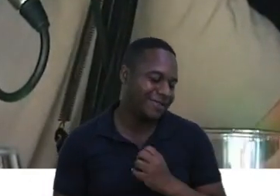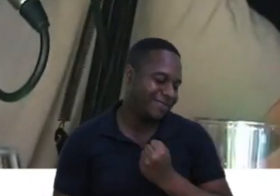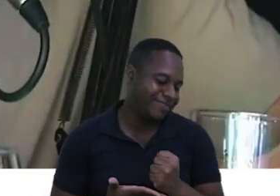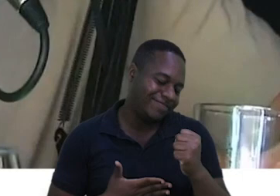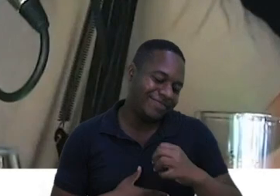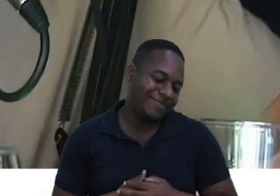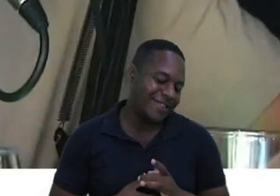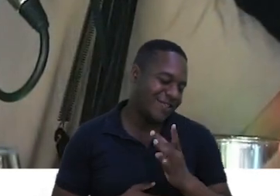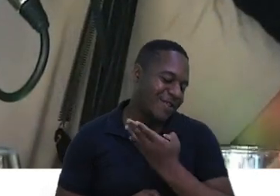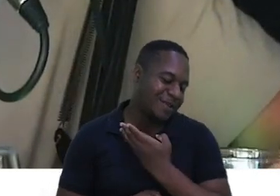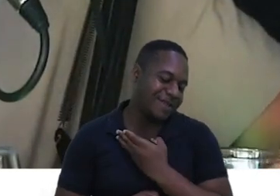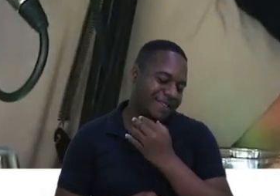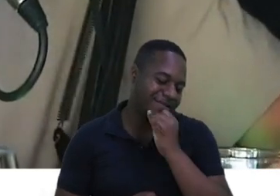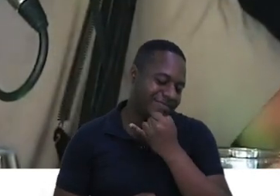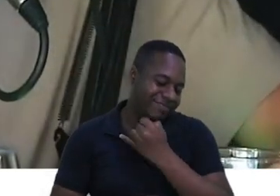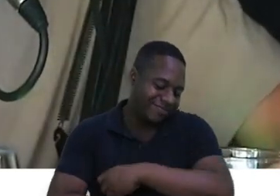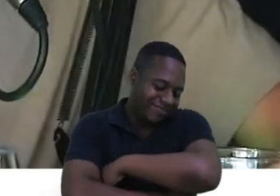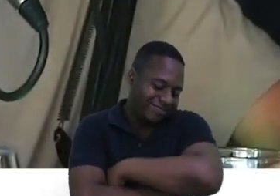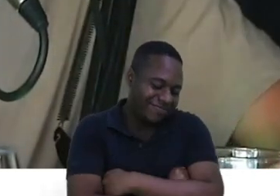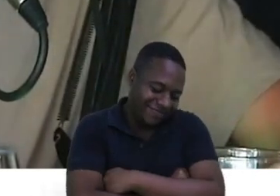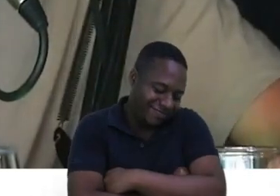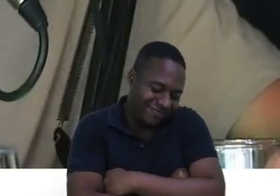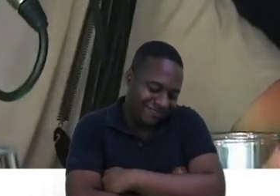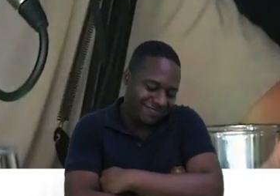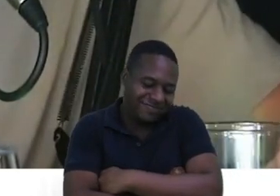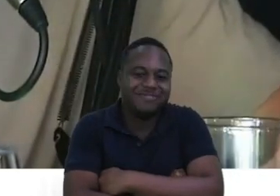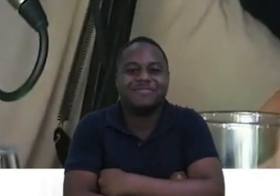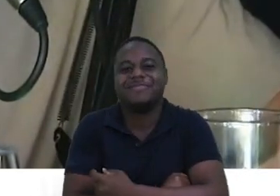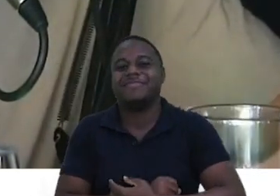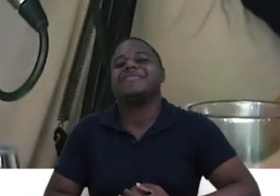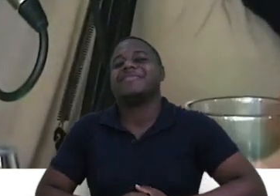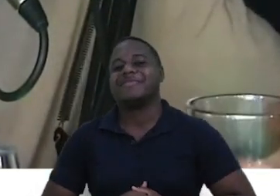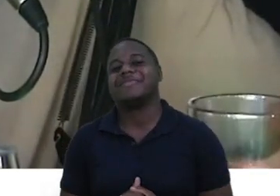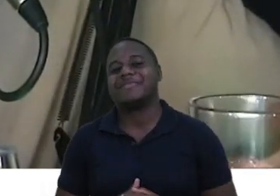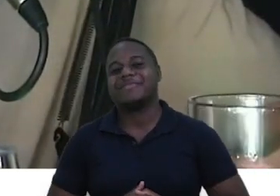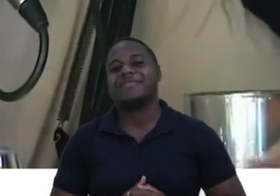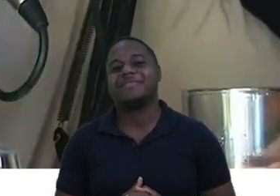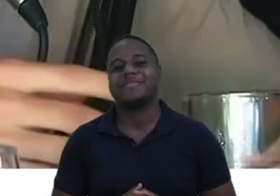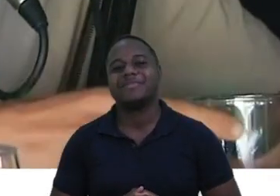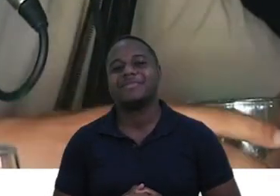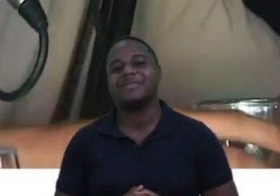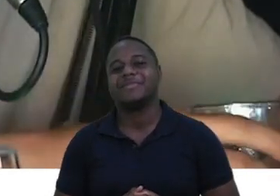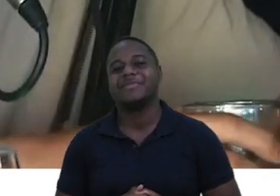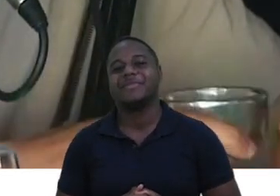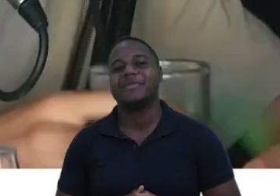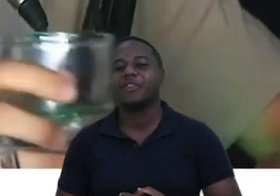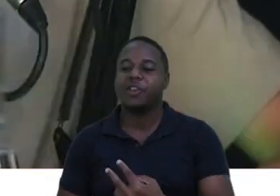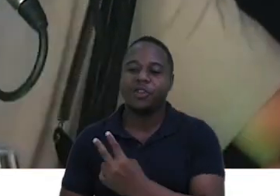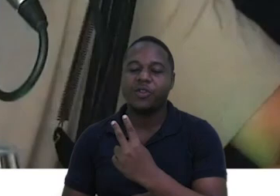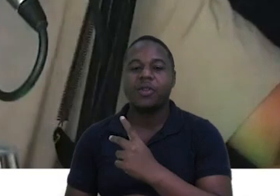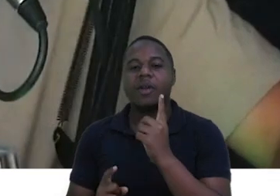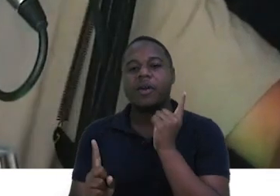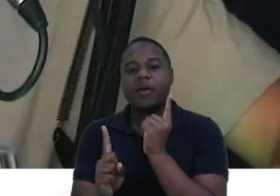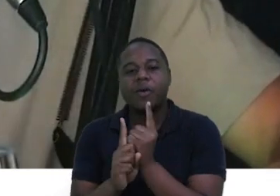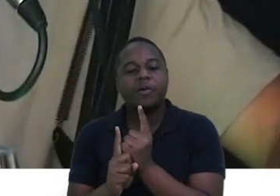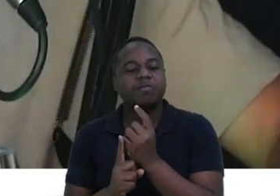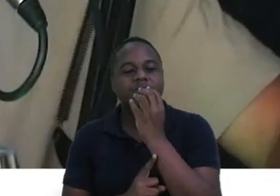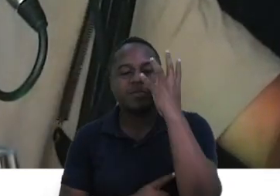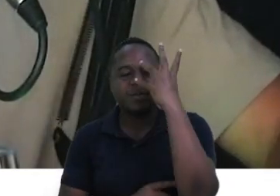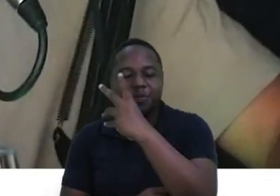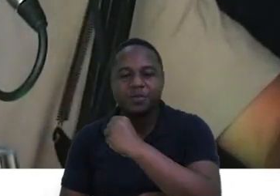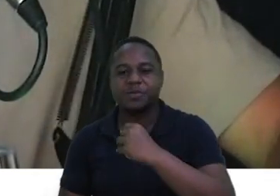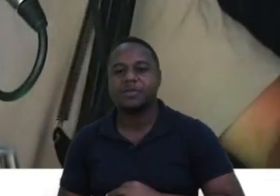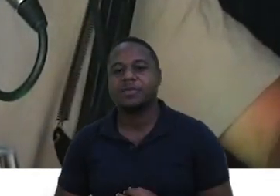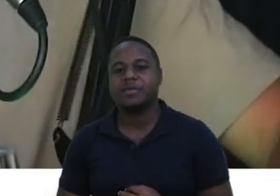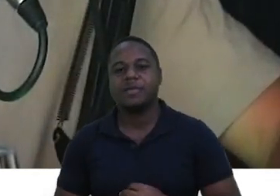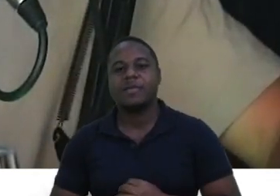amizade mesmo. É isso. E é isso, o nosso encontro foi um encontro muito bonito, assim. E a gente fortaleceu